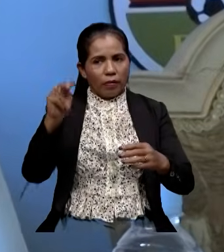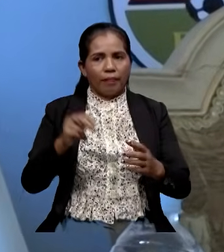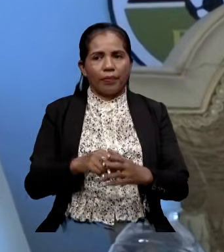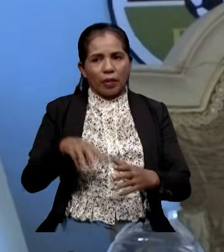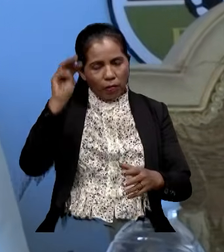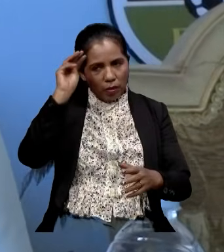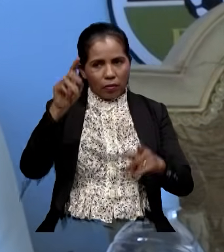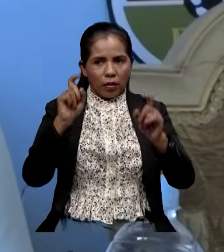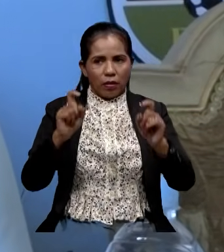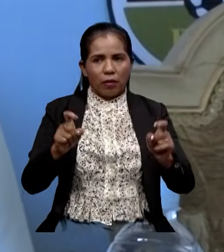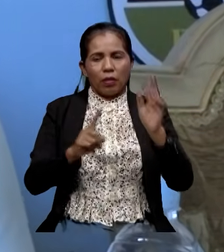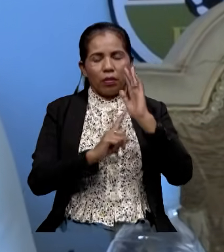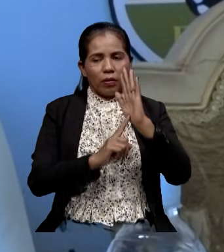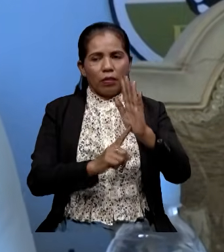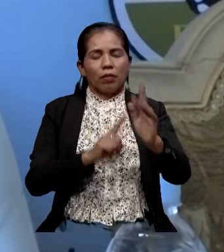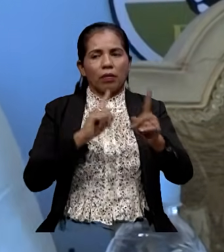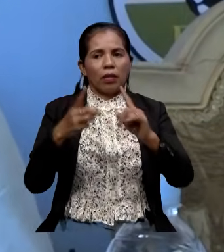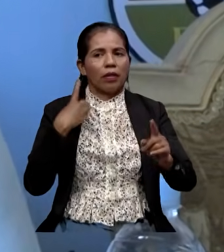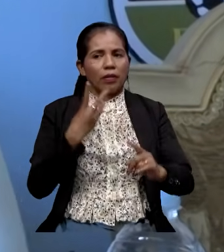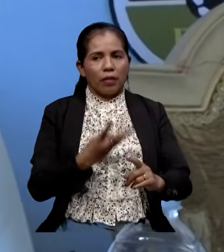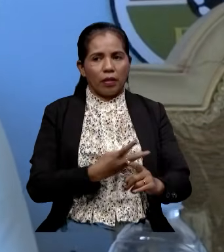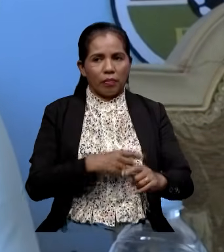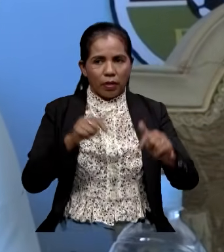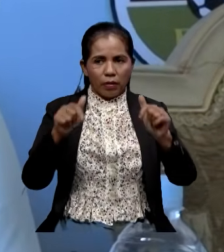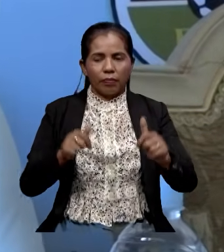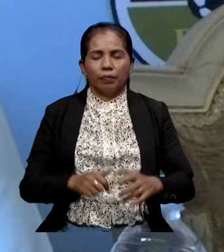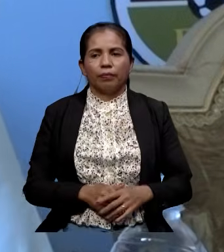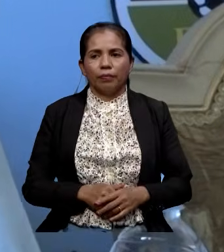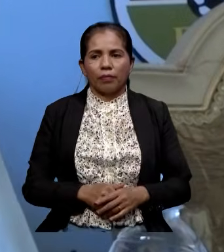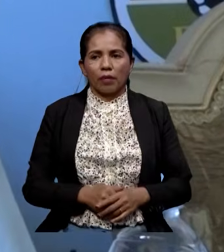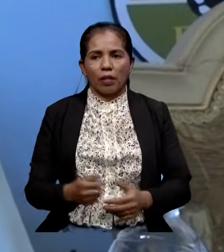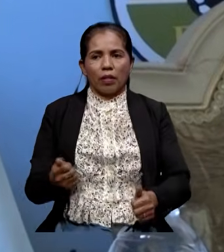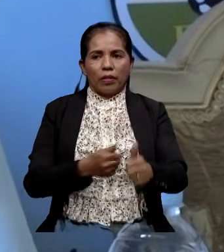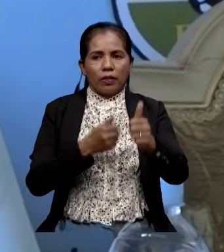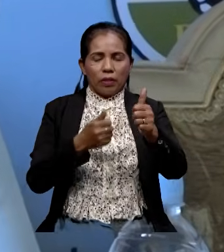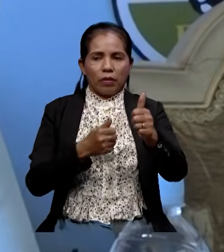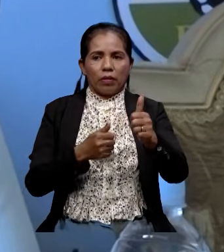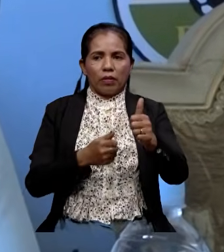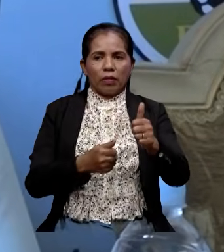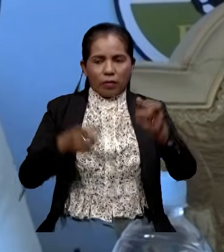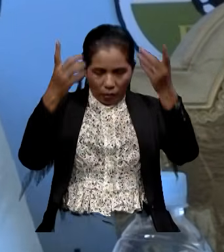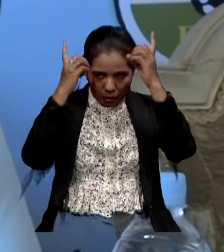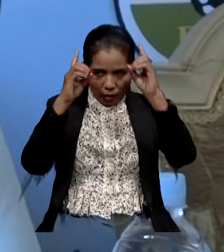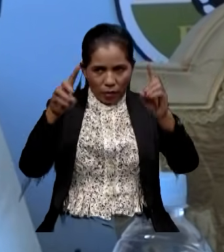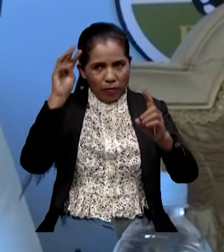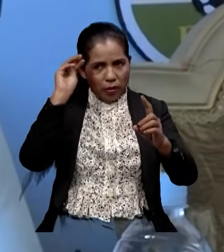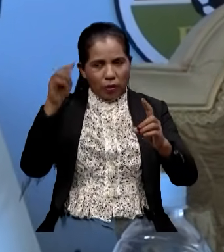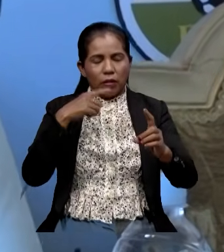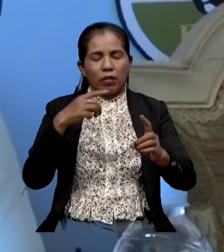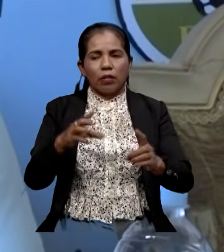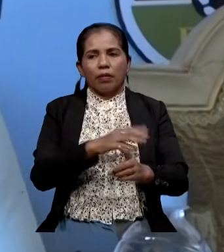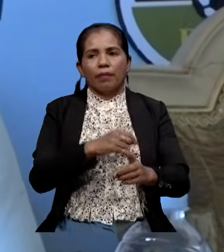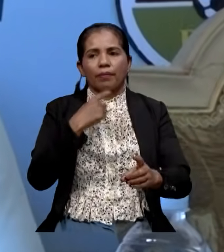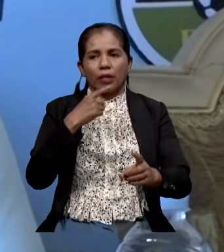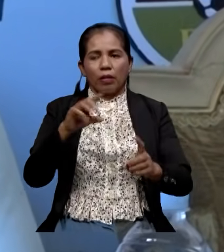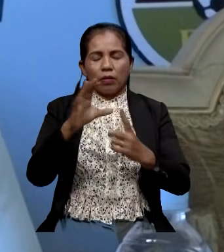ministro tem que pronunciar a truma e a mim aceituir essa decisão do ministro de Juventude, Desporto, Arte